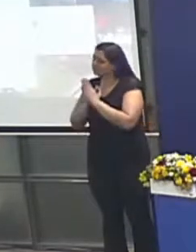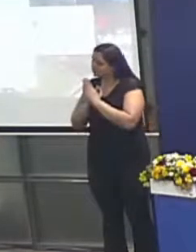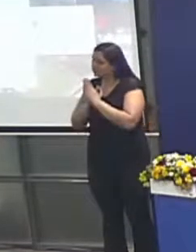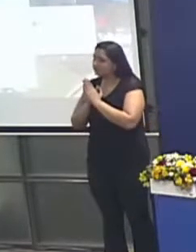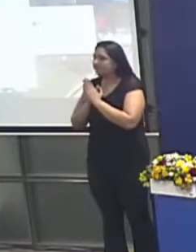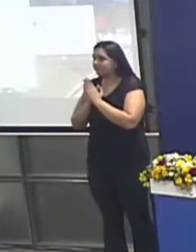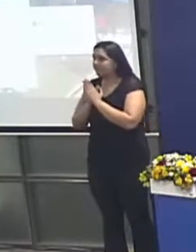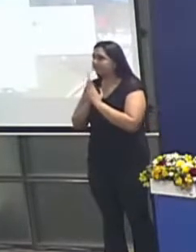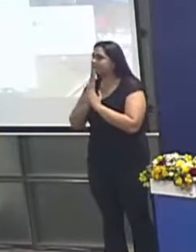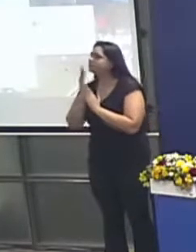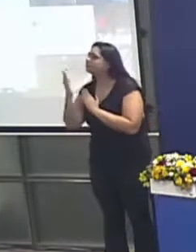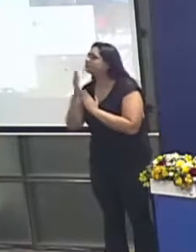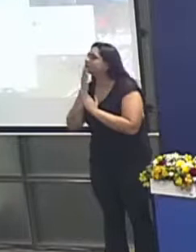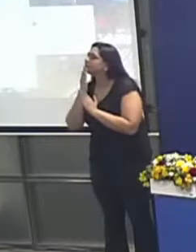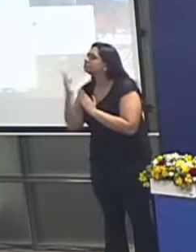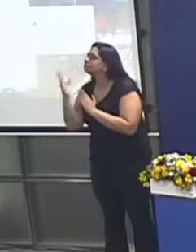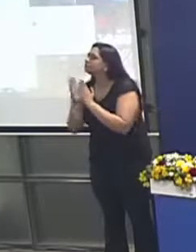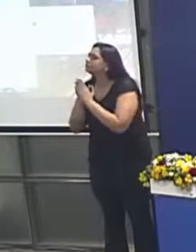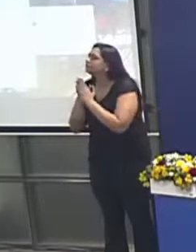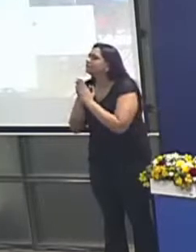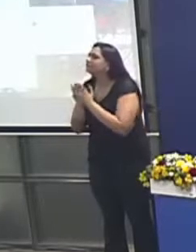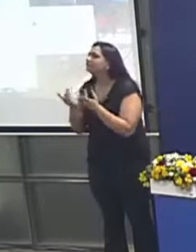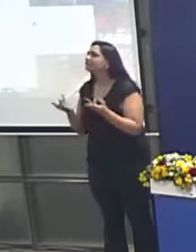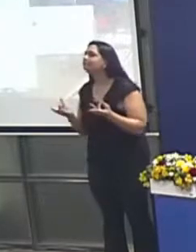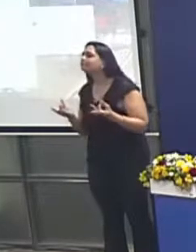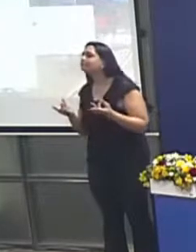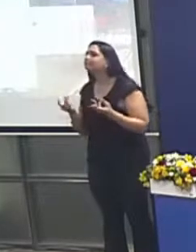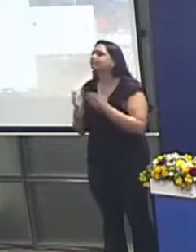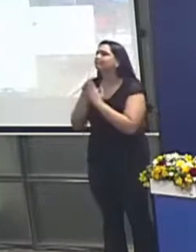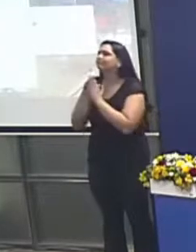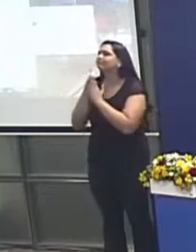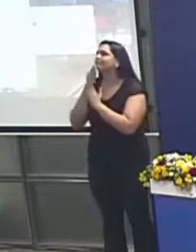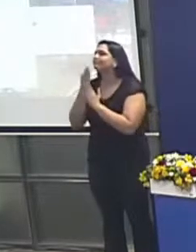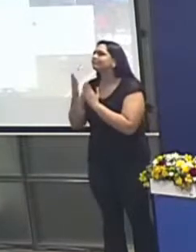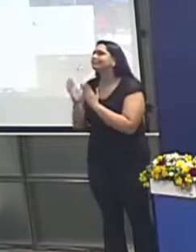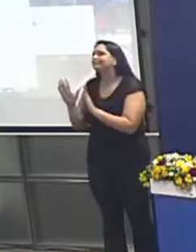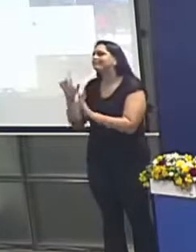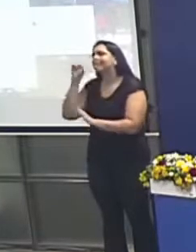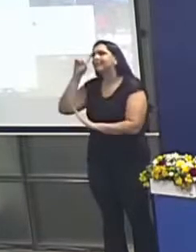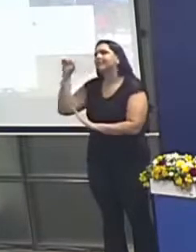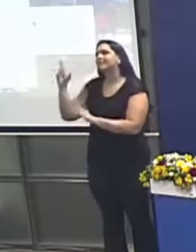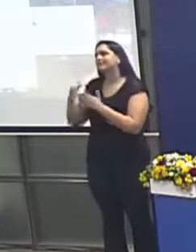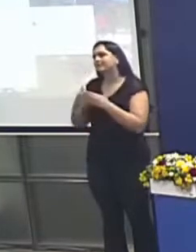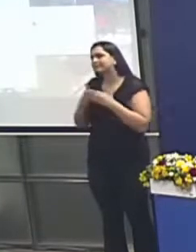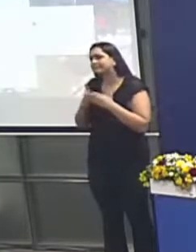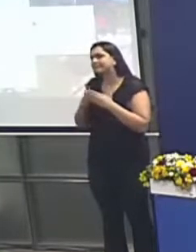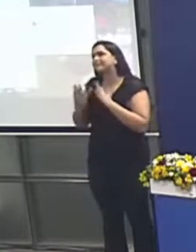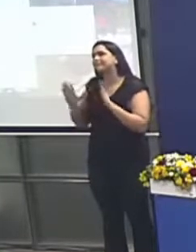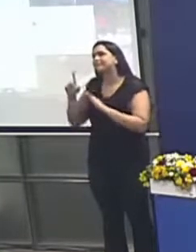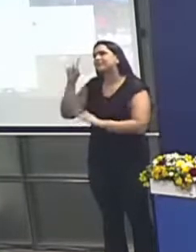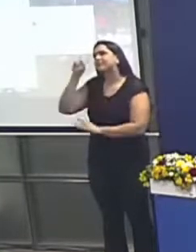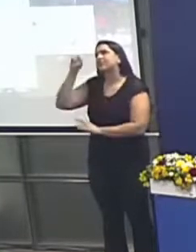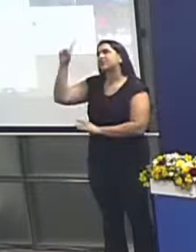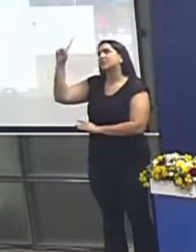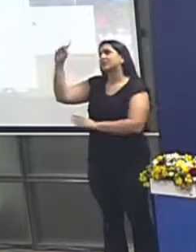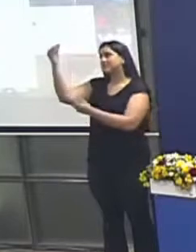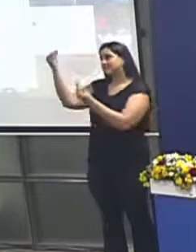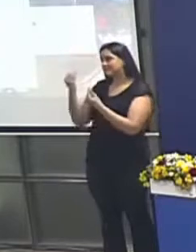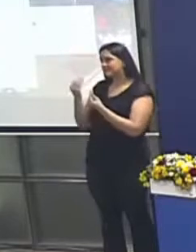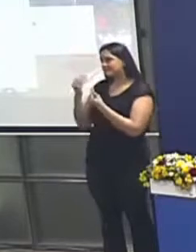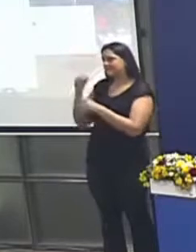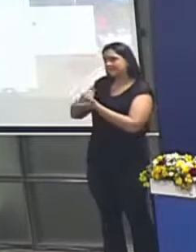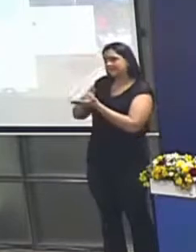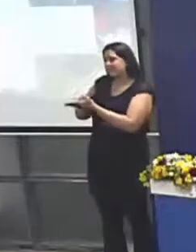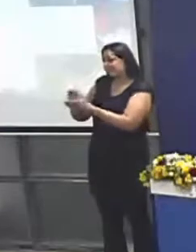oração, súplica, pedido, sipá, meditação. Deus, ó Pai, me dá licença para chegar, o Senhor é meu pastor e nada me